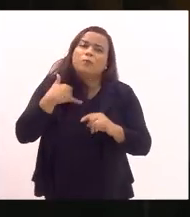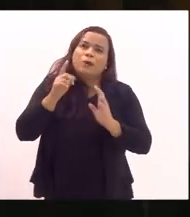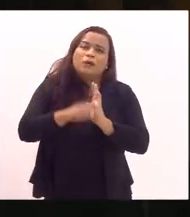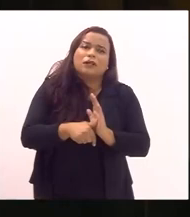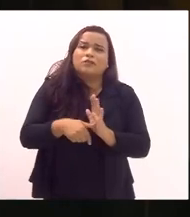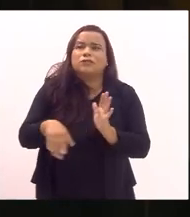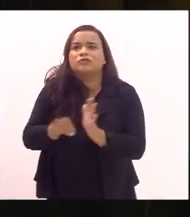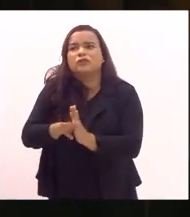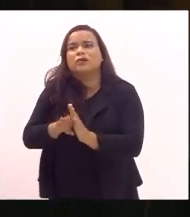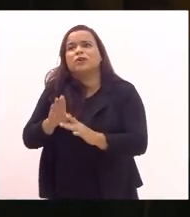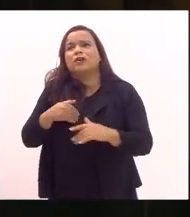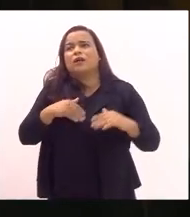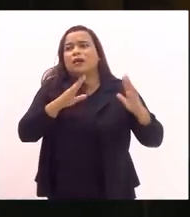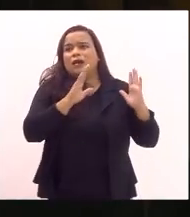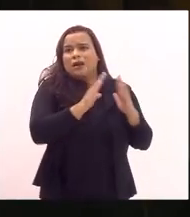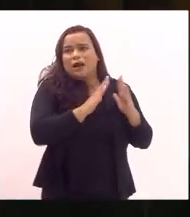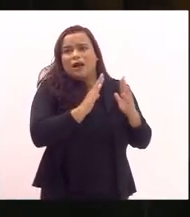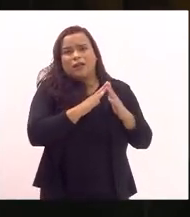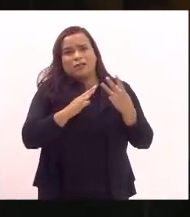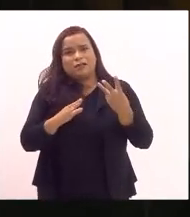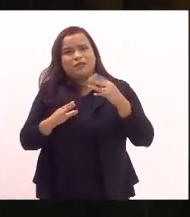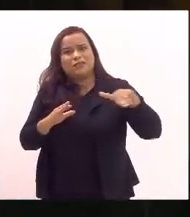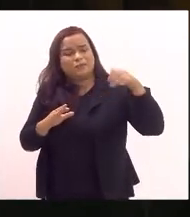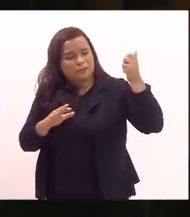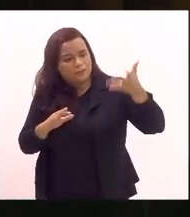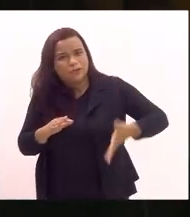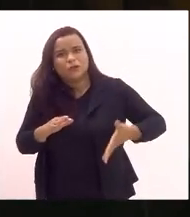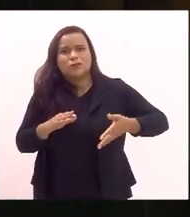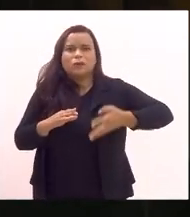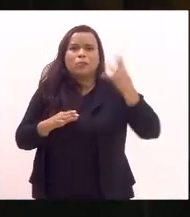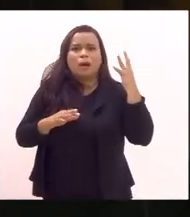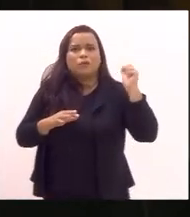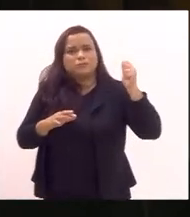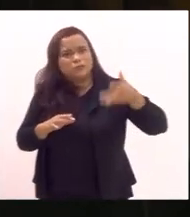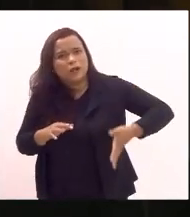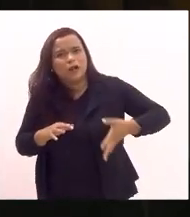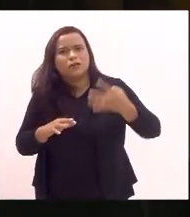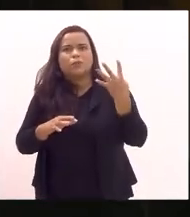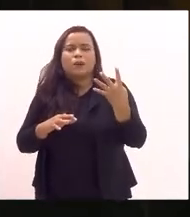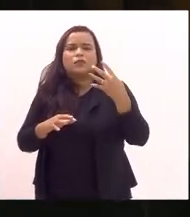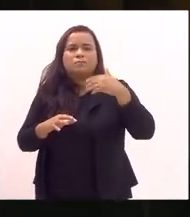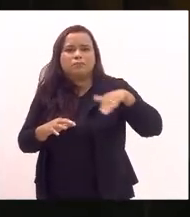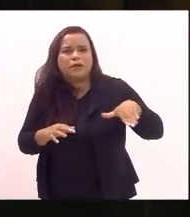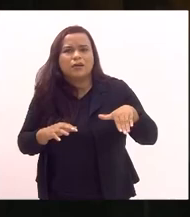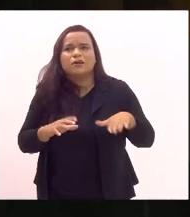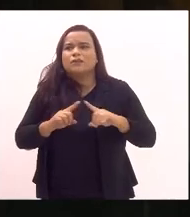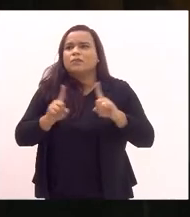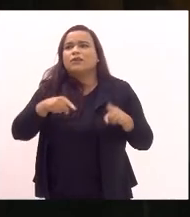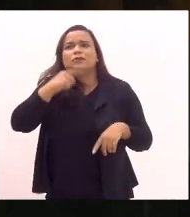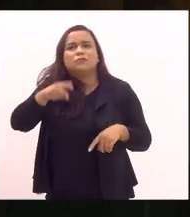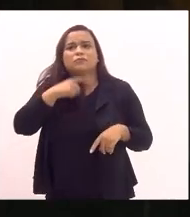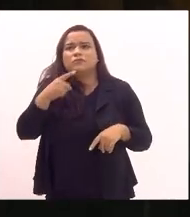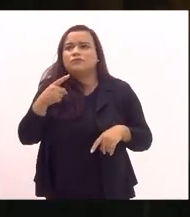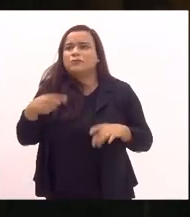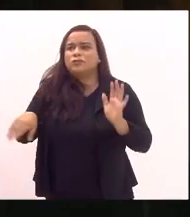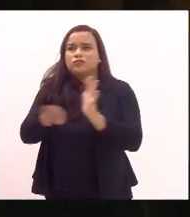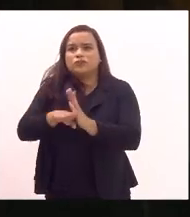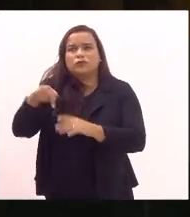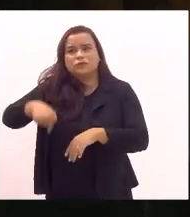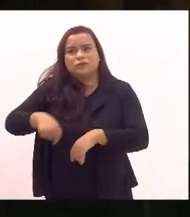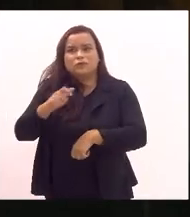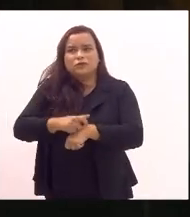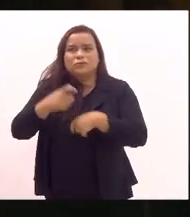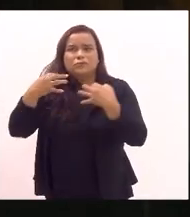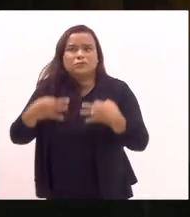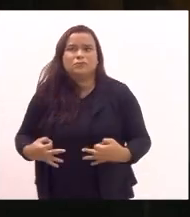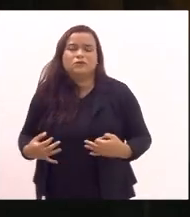cheguei atrasado porque eu saí de casa 3 e 6 da manhã 4:00 4:30 e não consegue chegar no horário que